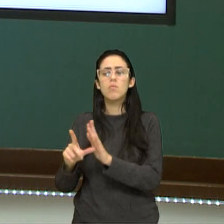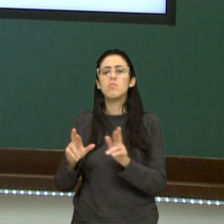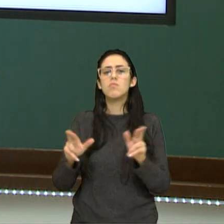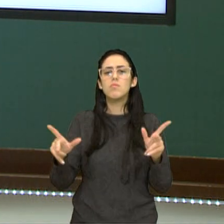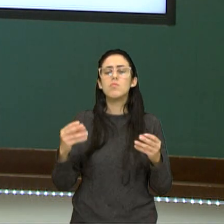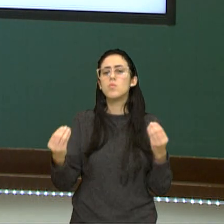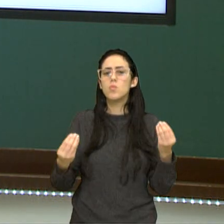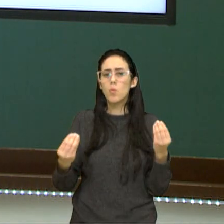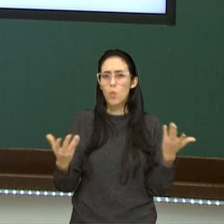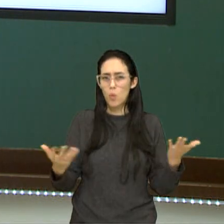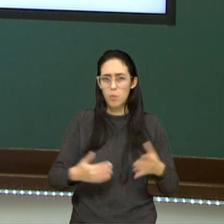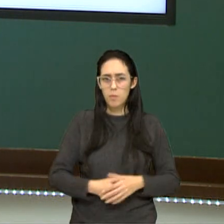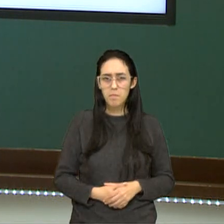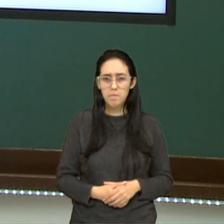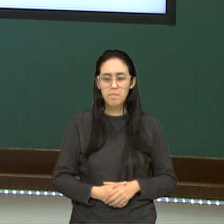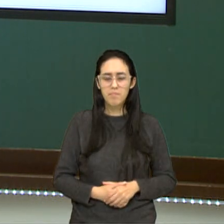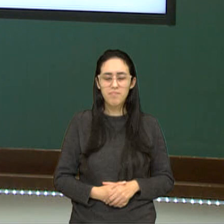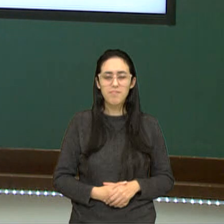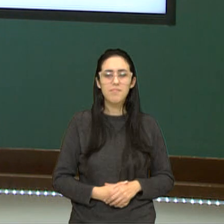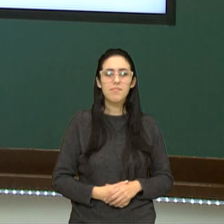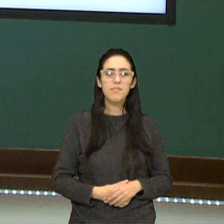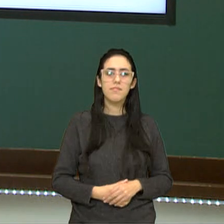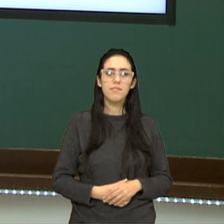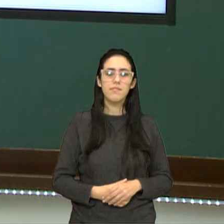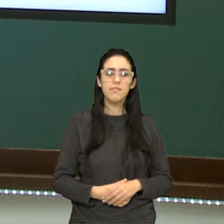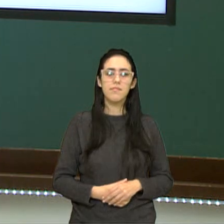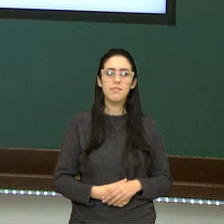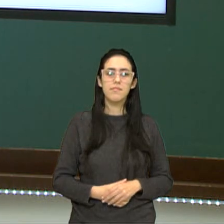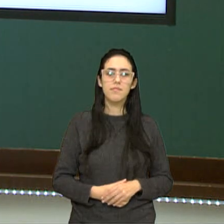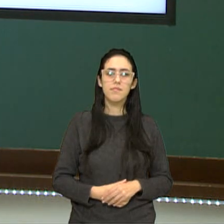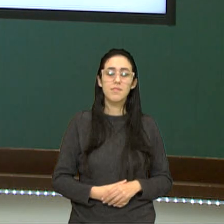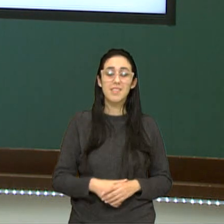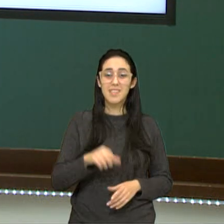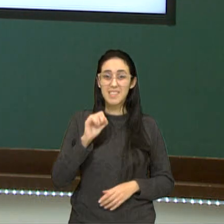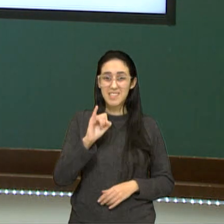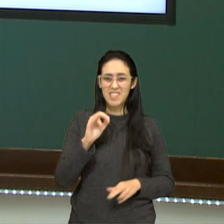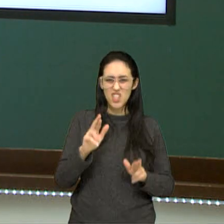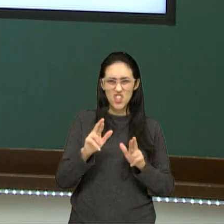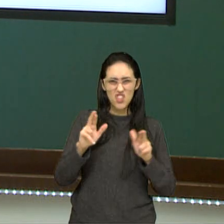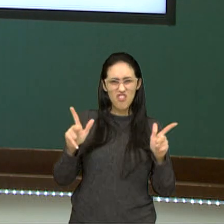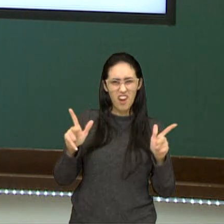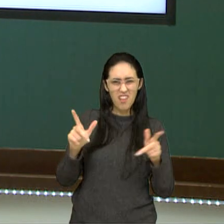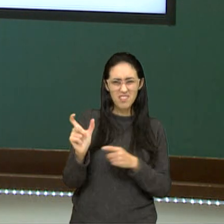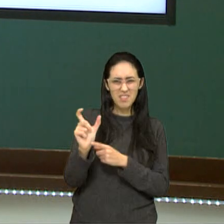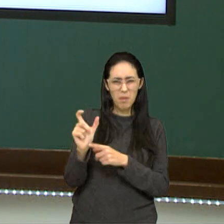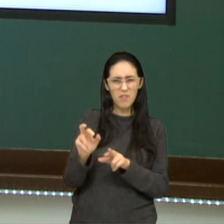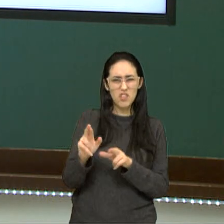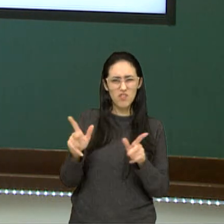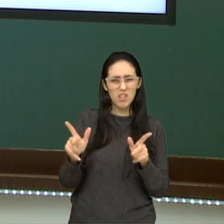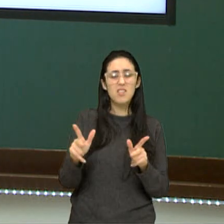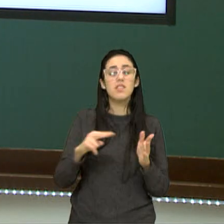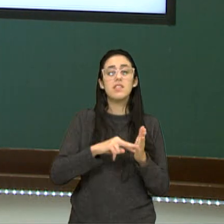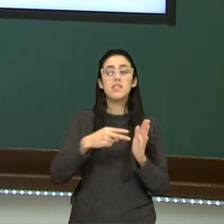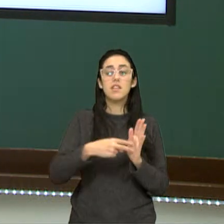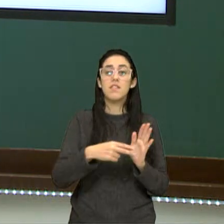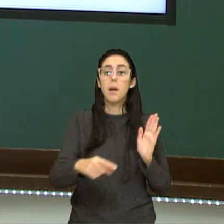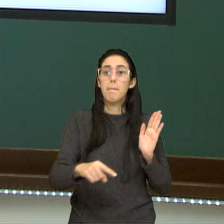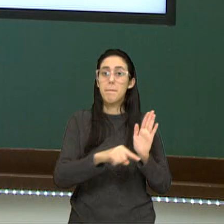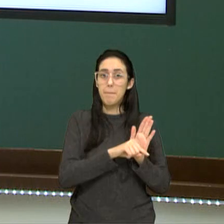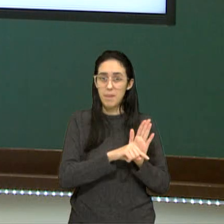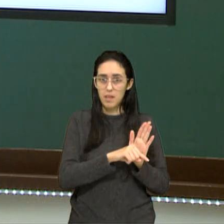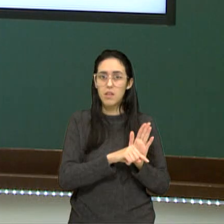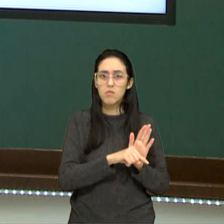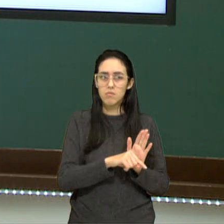a situação apresentada aqui? Diferença continha de menos, então vamos colocar aqui os dois entre parênteses para você entender que são as